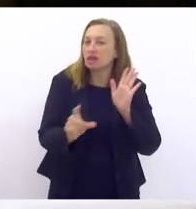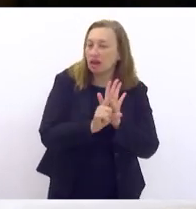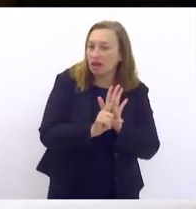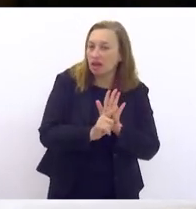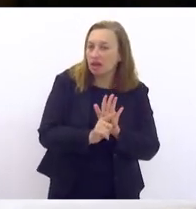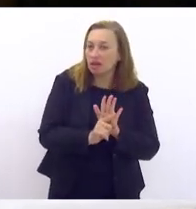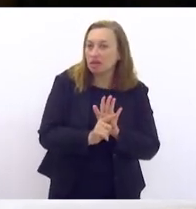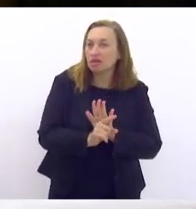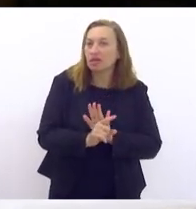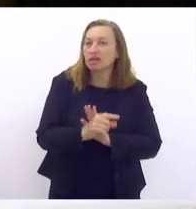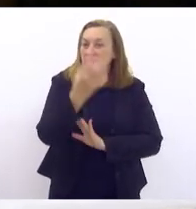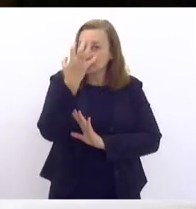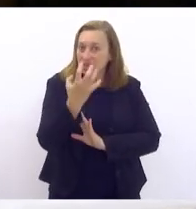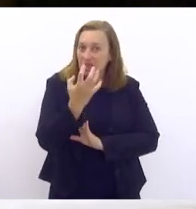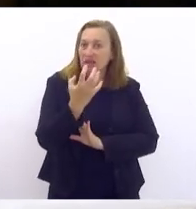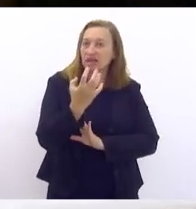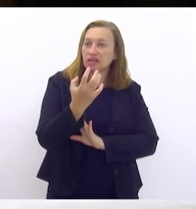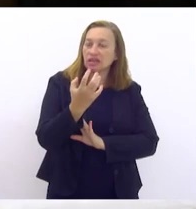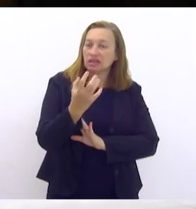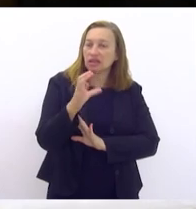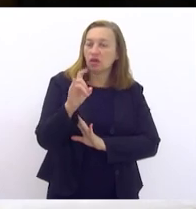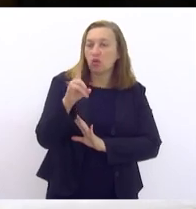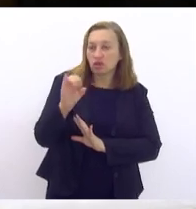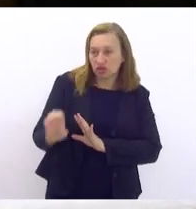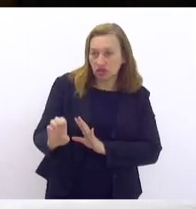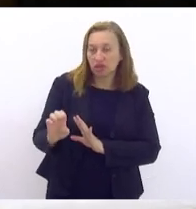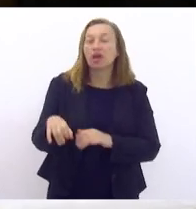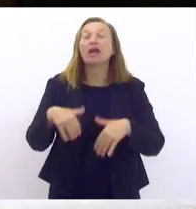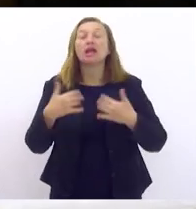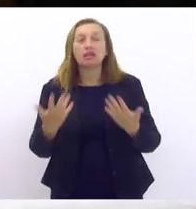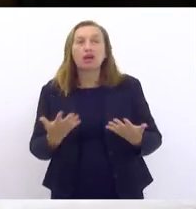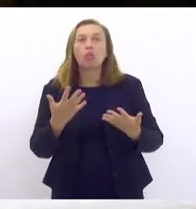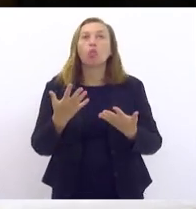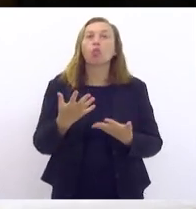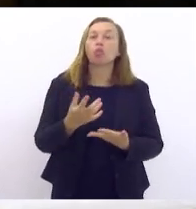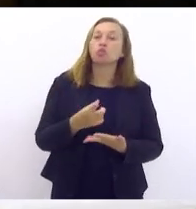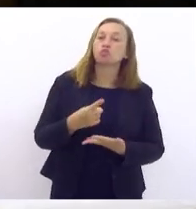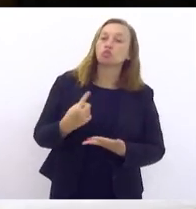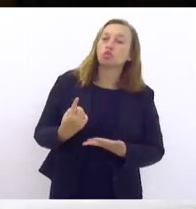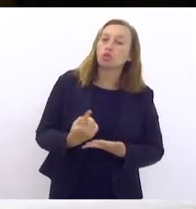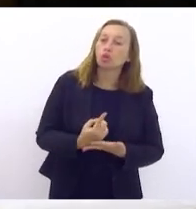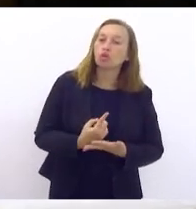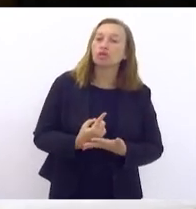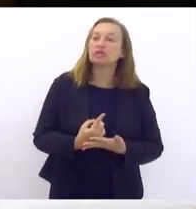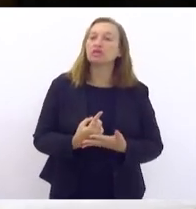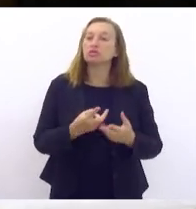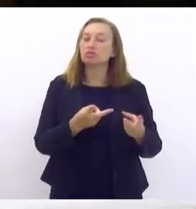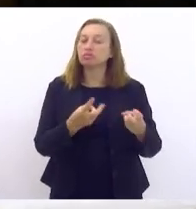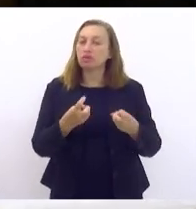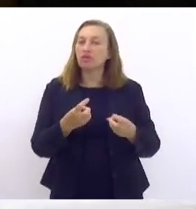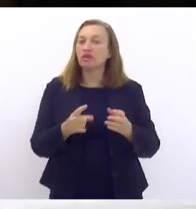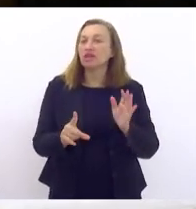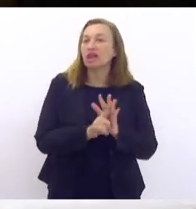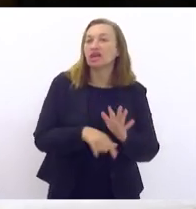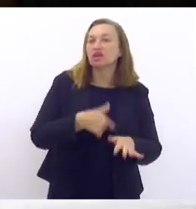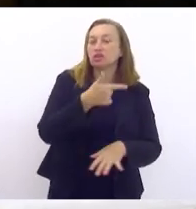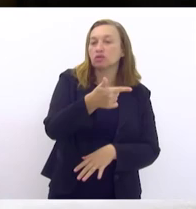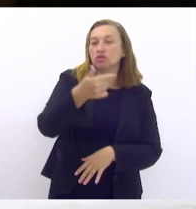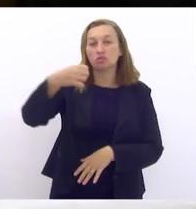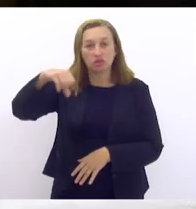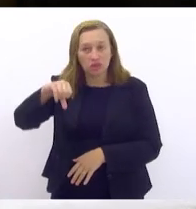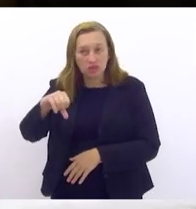para dar serenidade na codim então quando nós nos deparamos com a lei em 2019